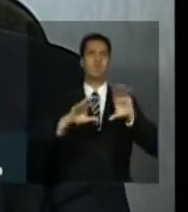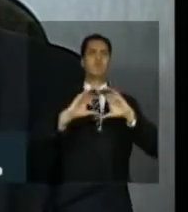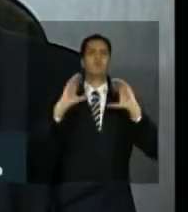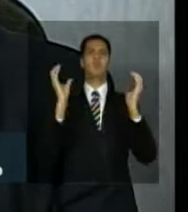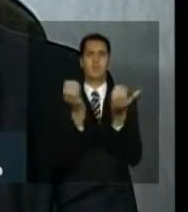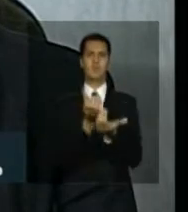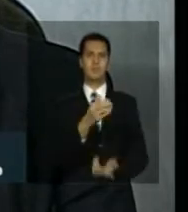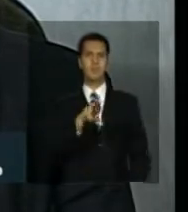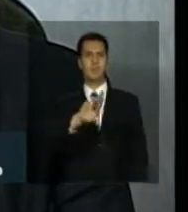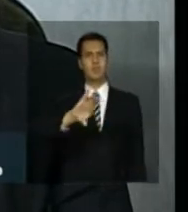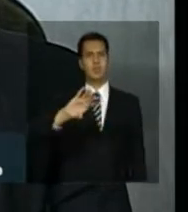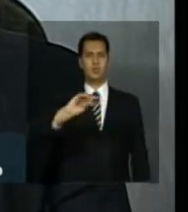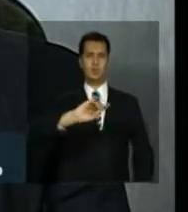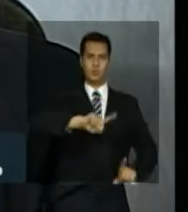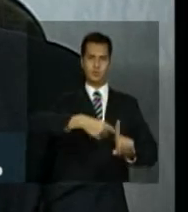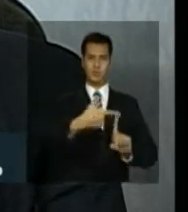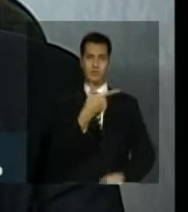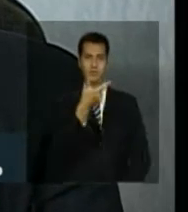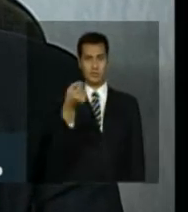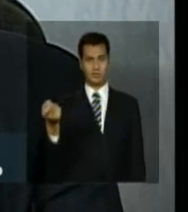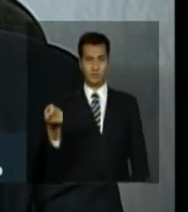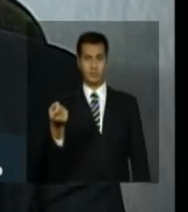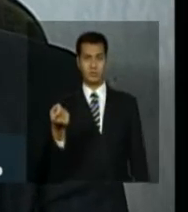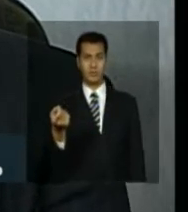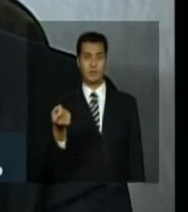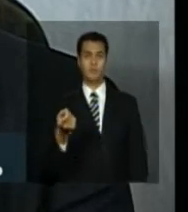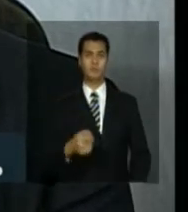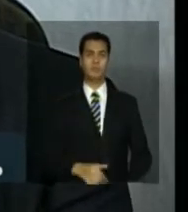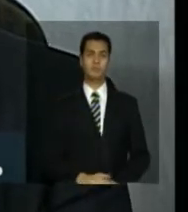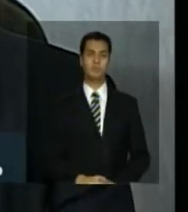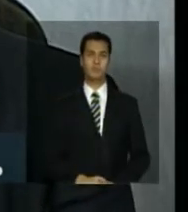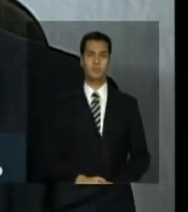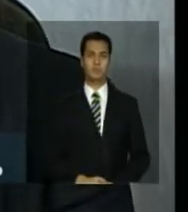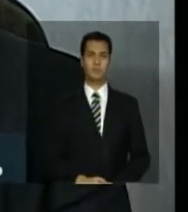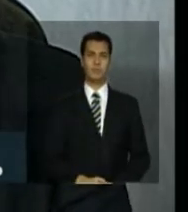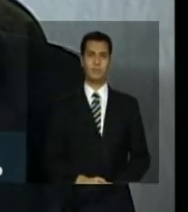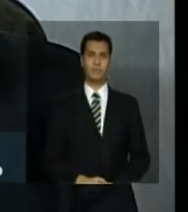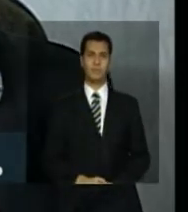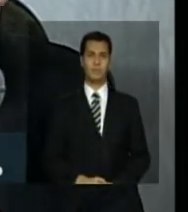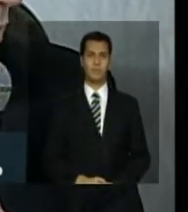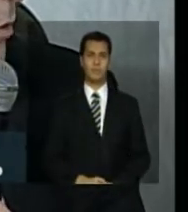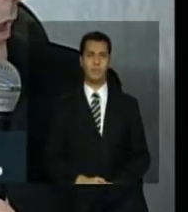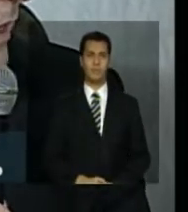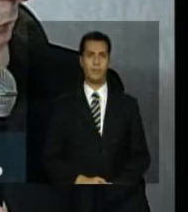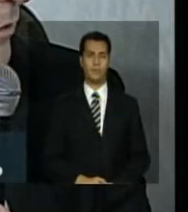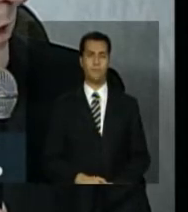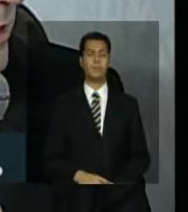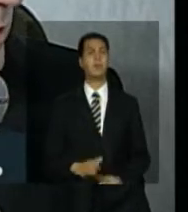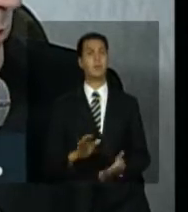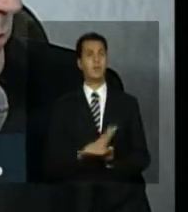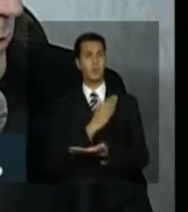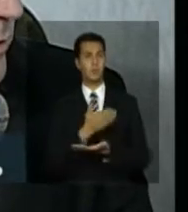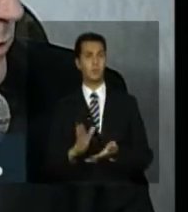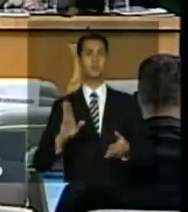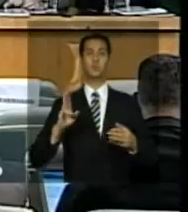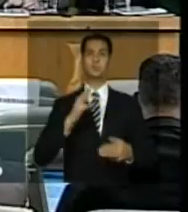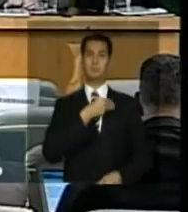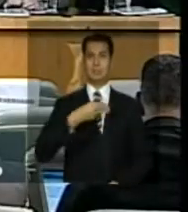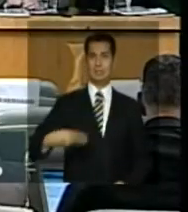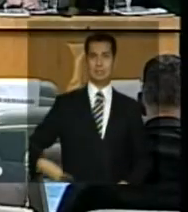20 inclusive muitos deles já com contato bilateral marcado né